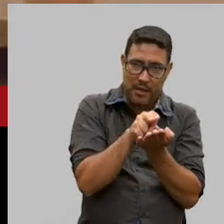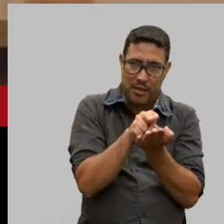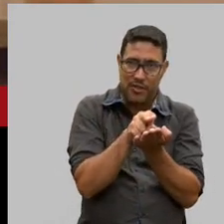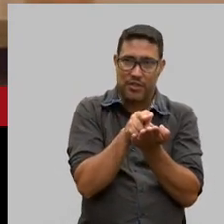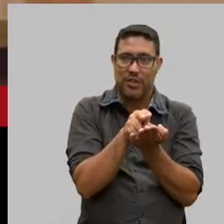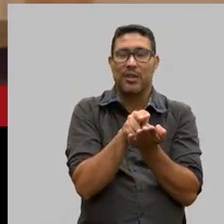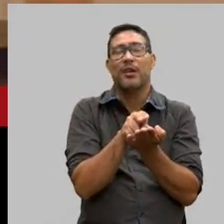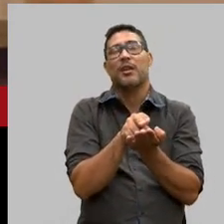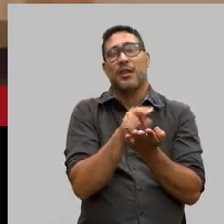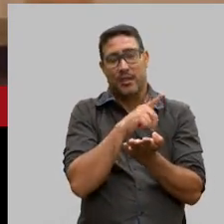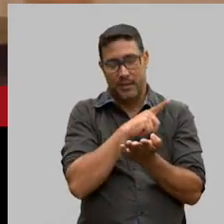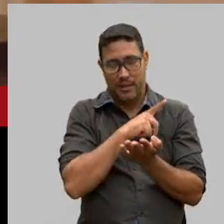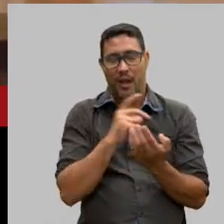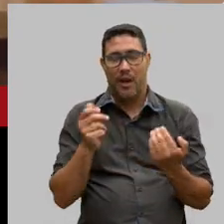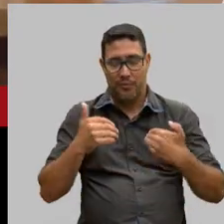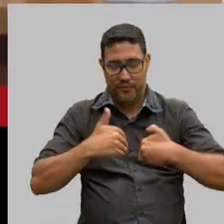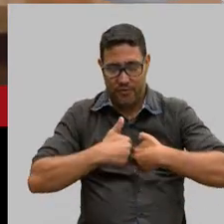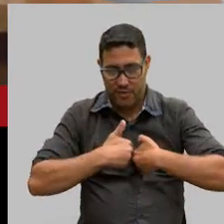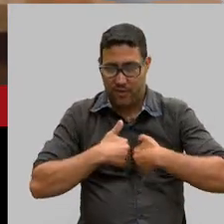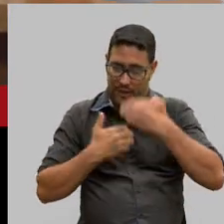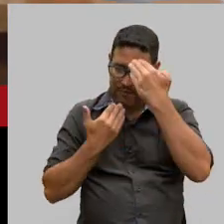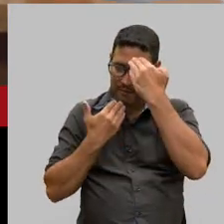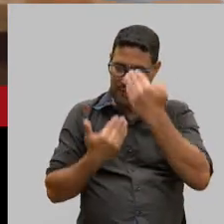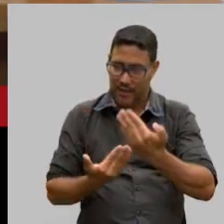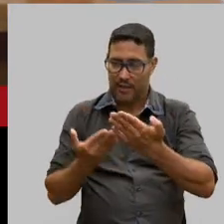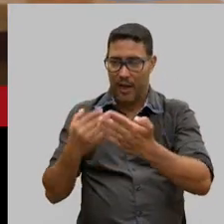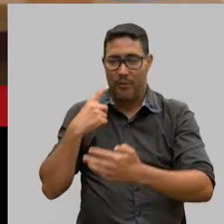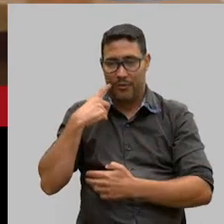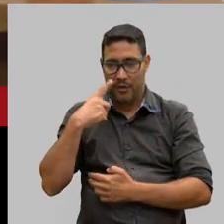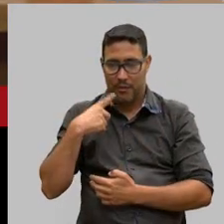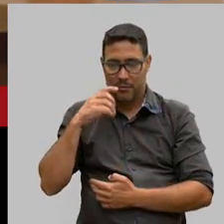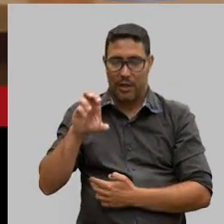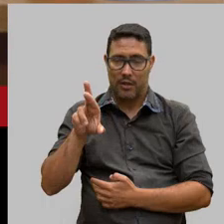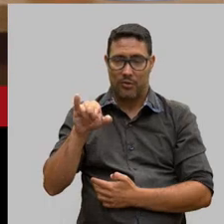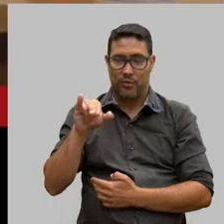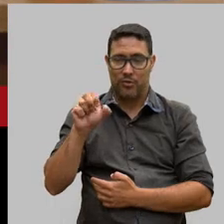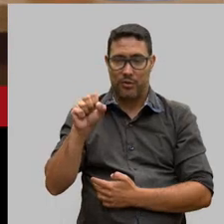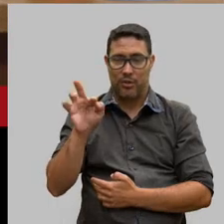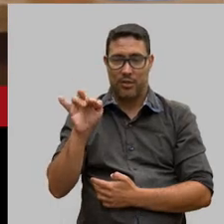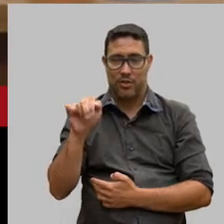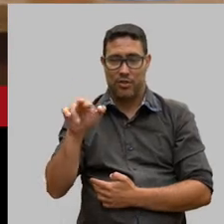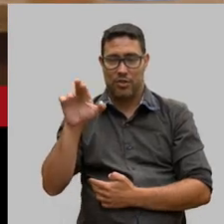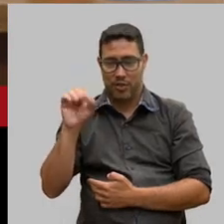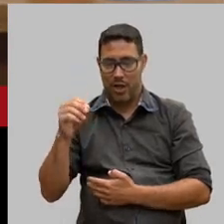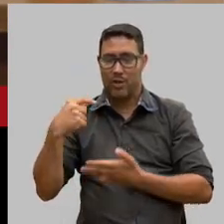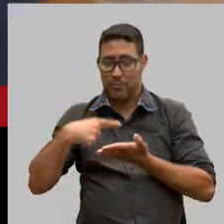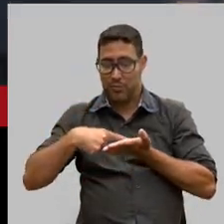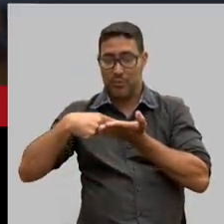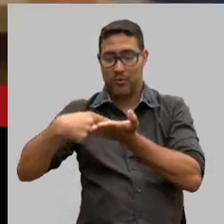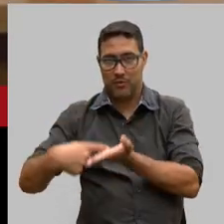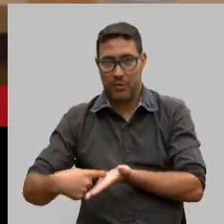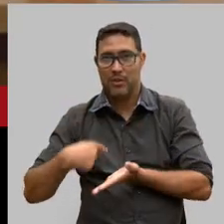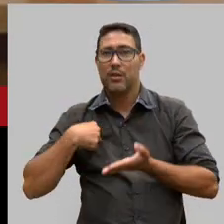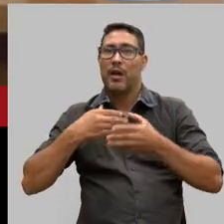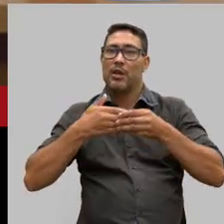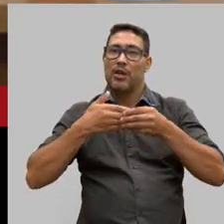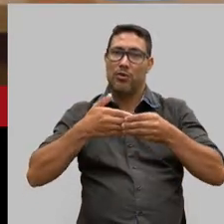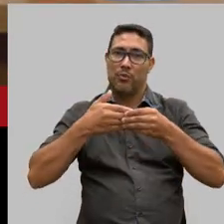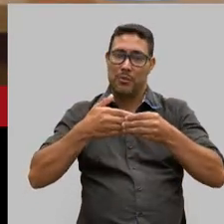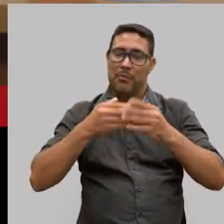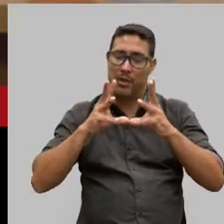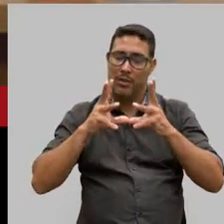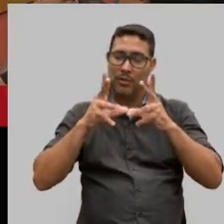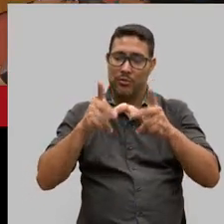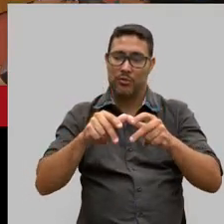imensamente né ao deputado Cristiano pela oportunidade e cumprimento aqui todos os nossos membros da